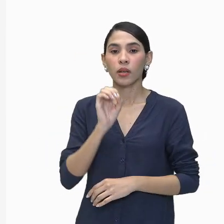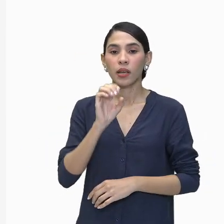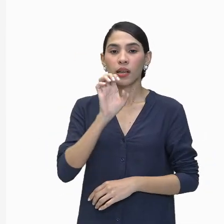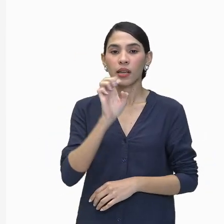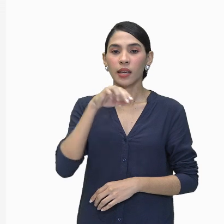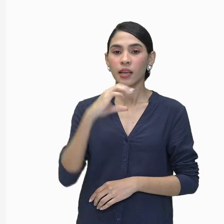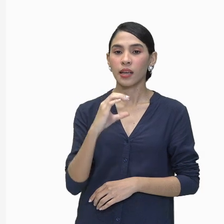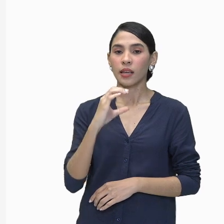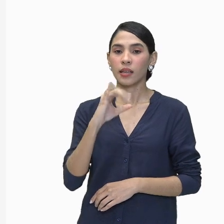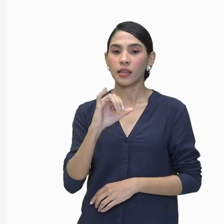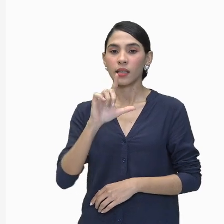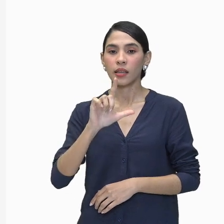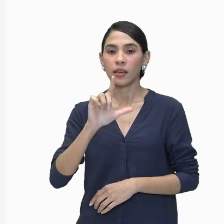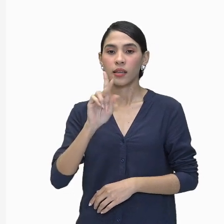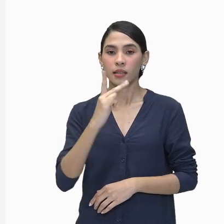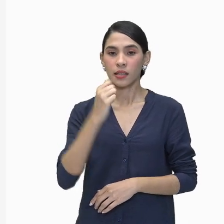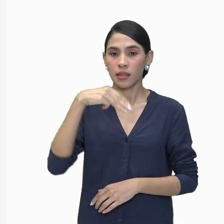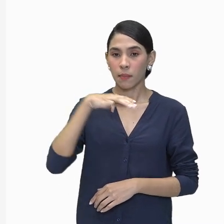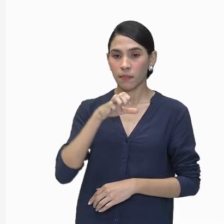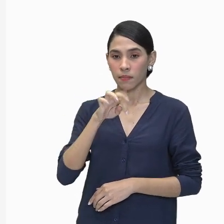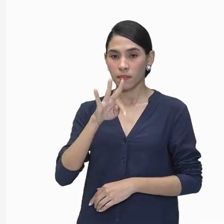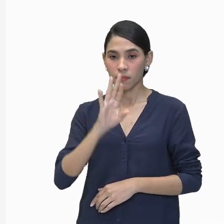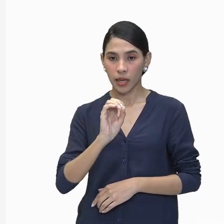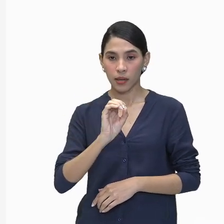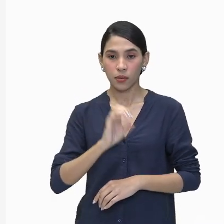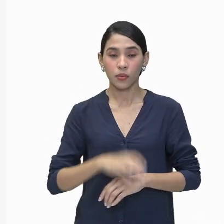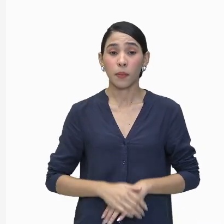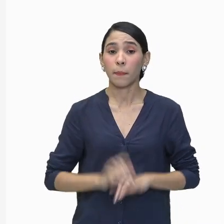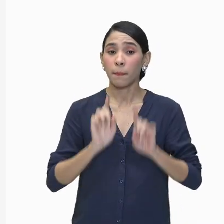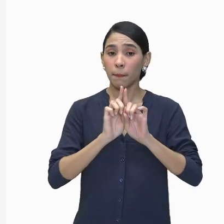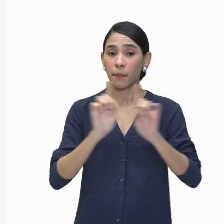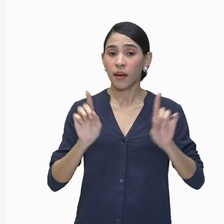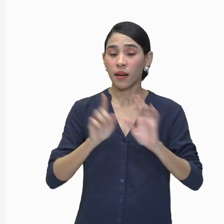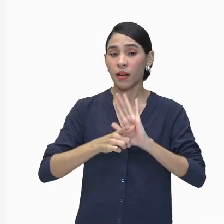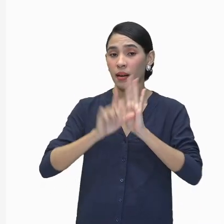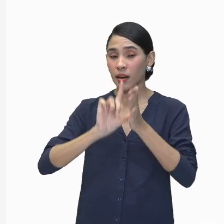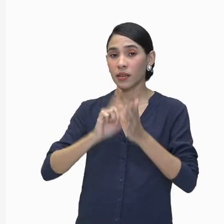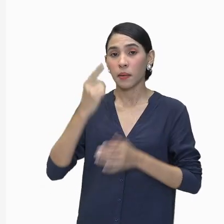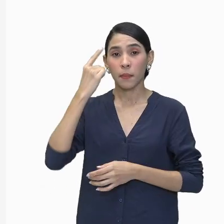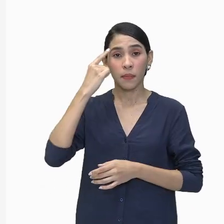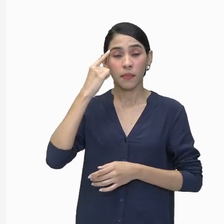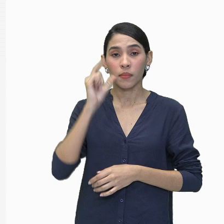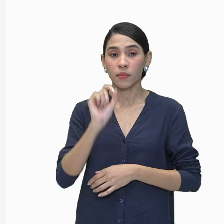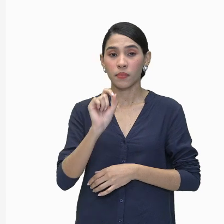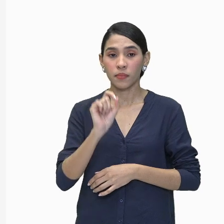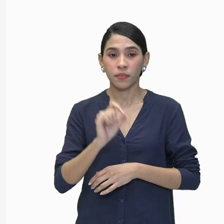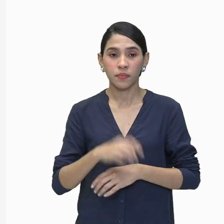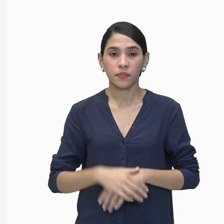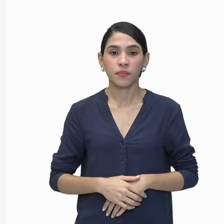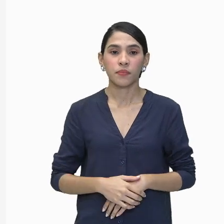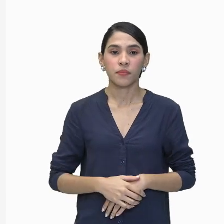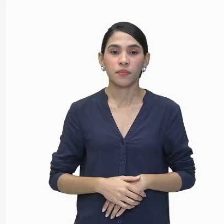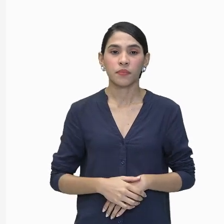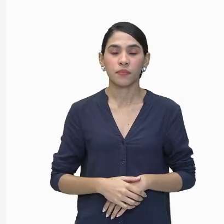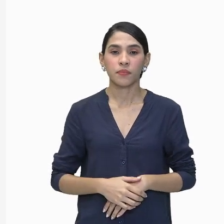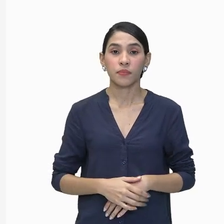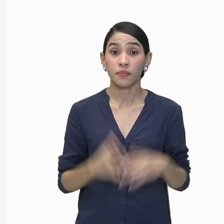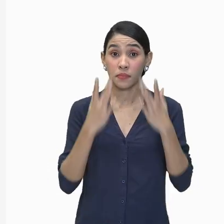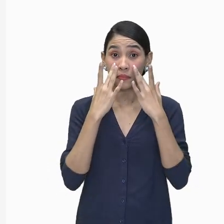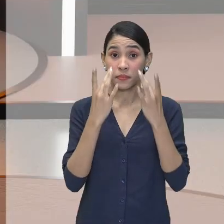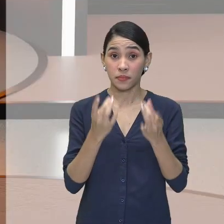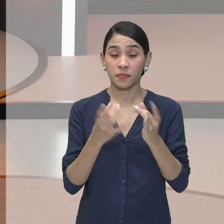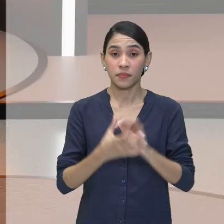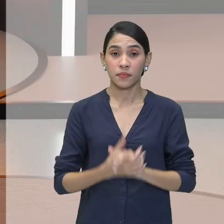já conversar sobre ele. Mas antes, vamos só pensar numa questão aqui, tá? Agora, olhando aqui nos meus olhos, olhando para